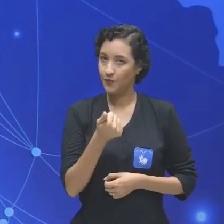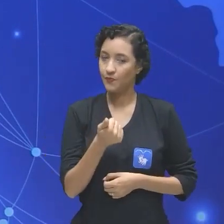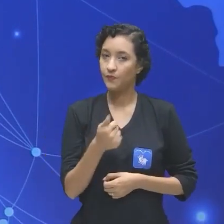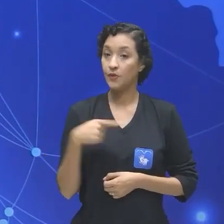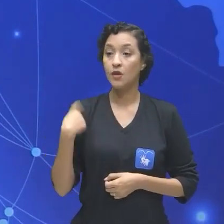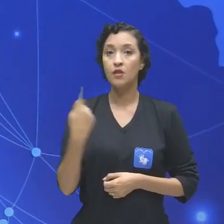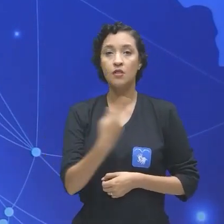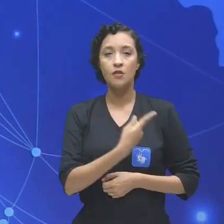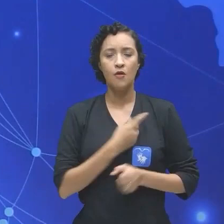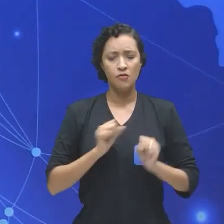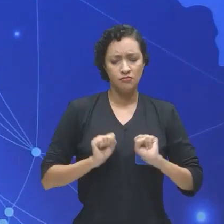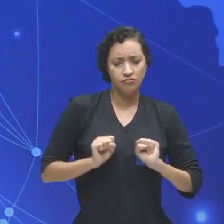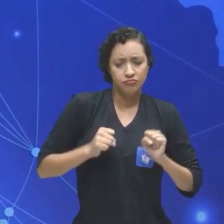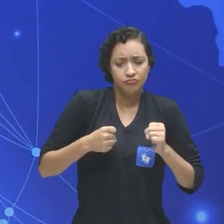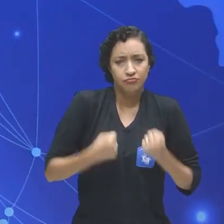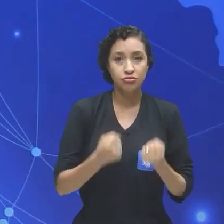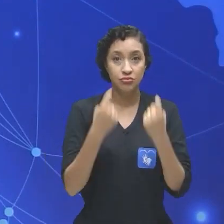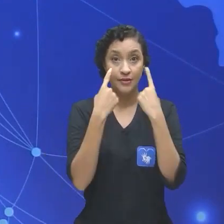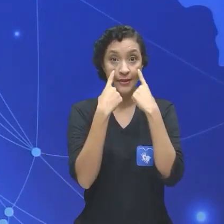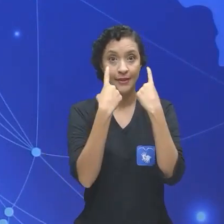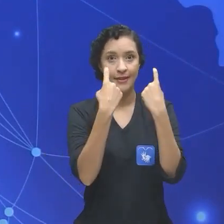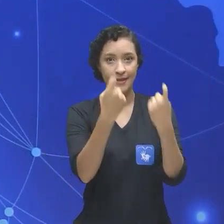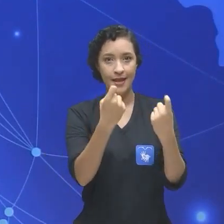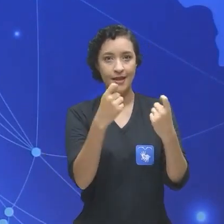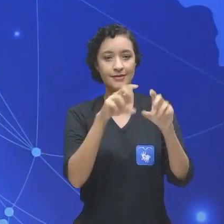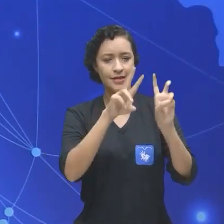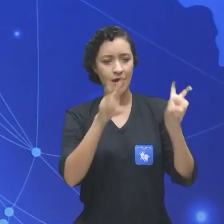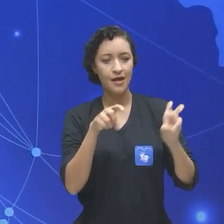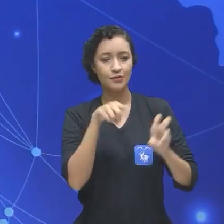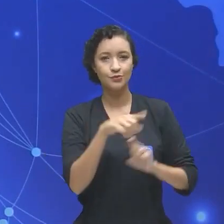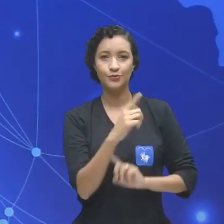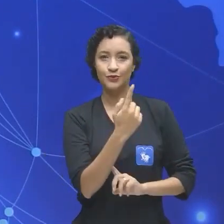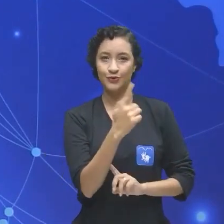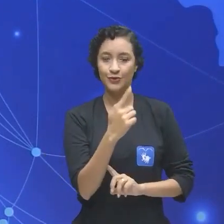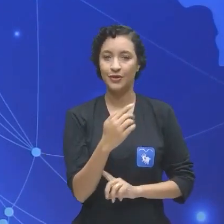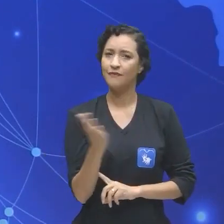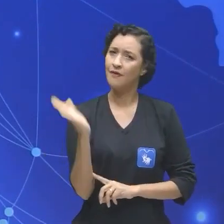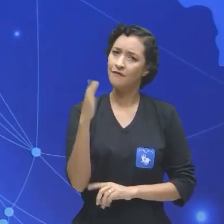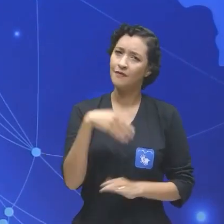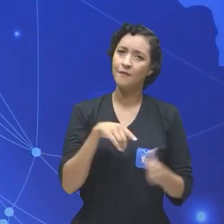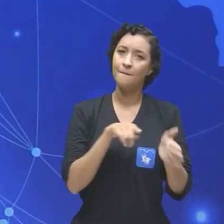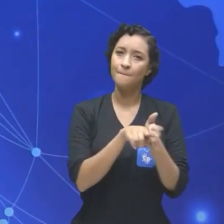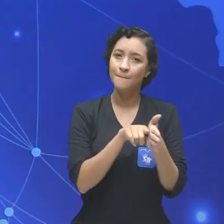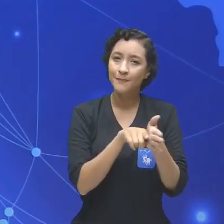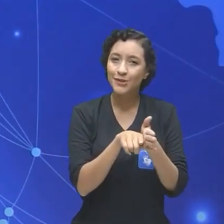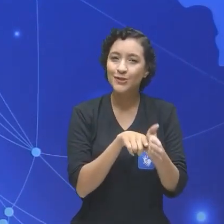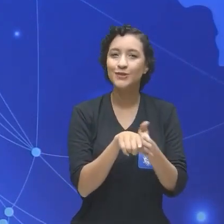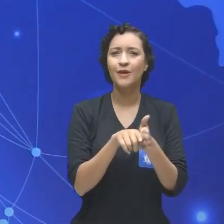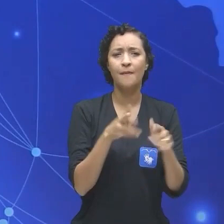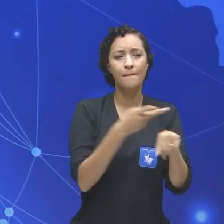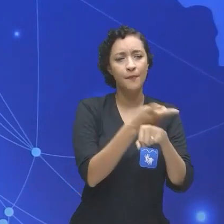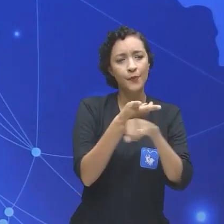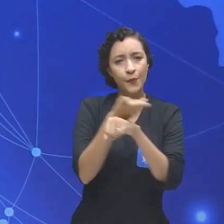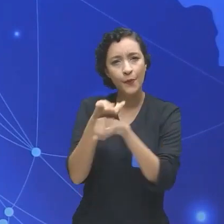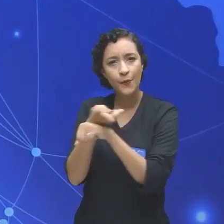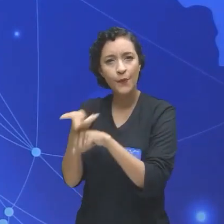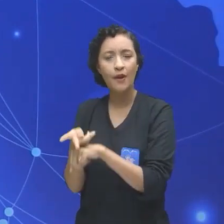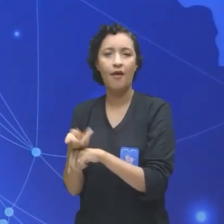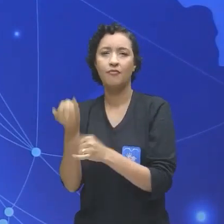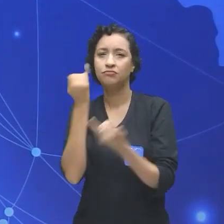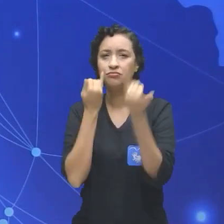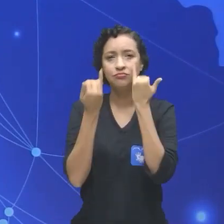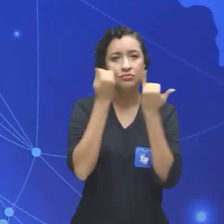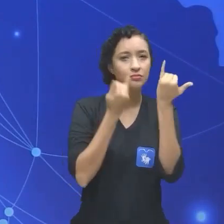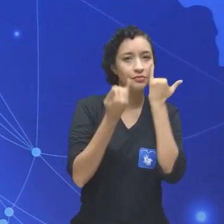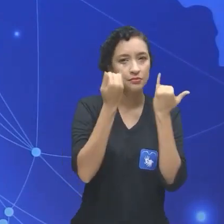nos interessar por esse assunto e eu quero te convidar para pesquisar, para buscar mais informações sobre o